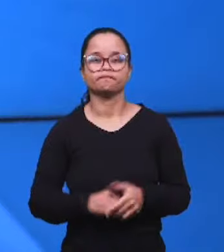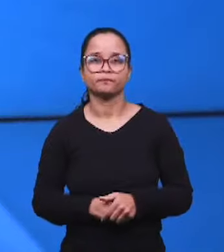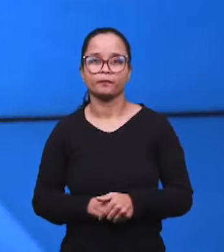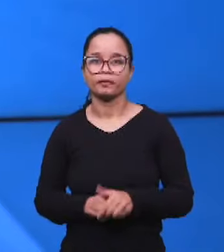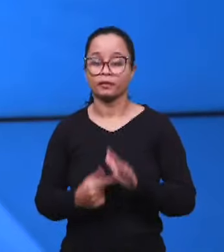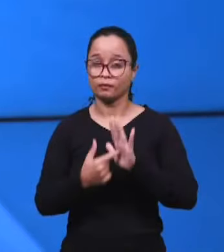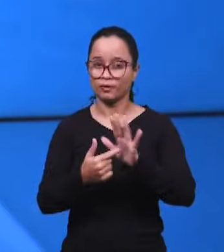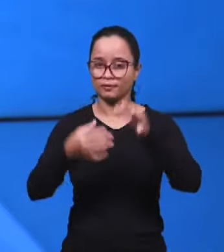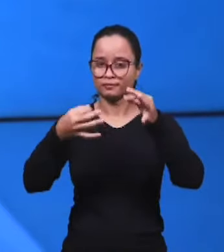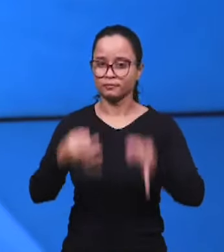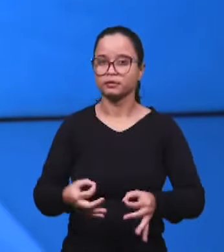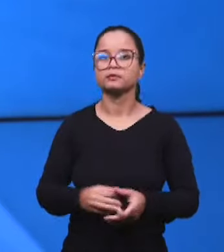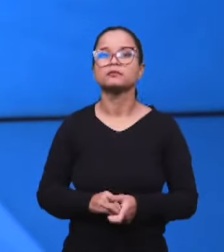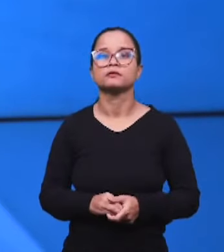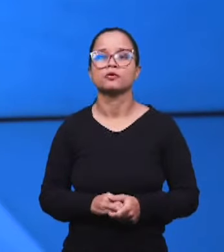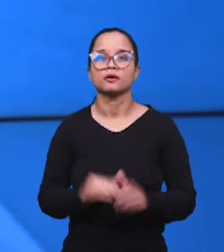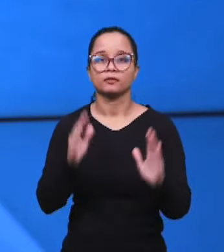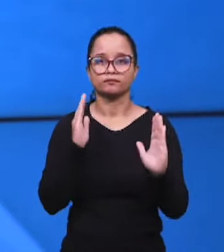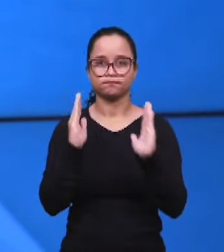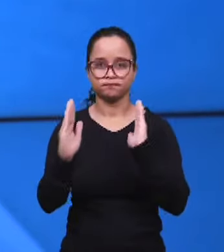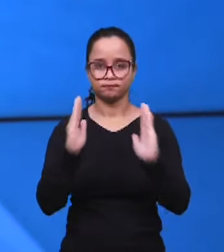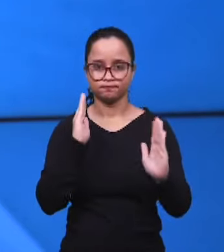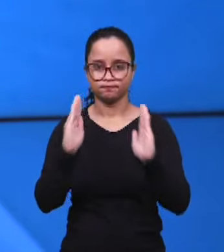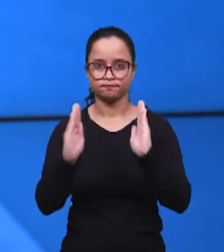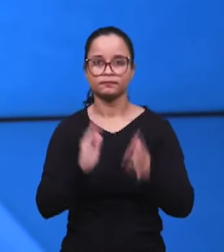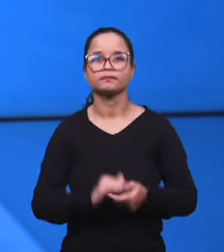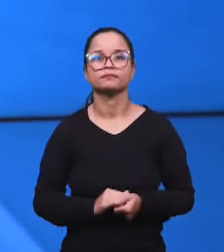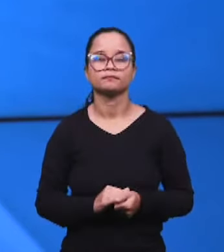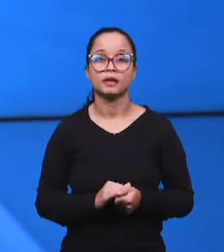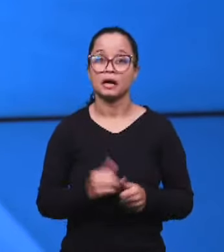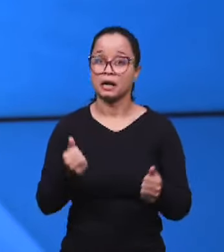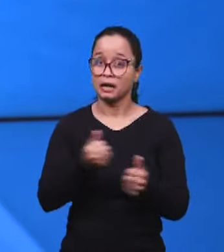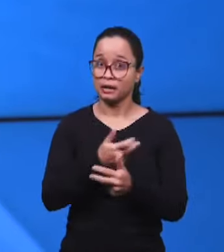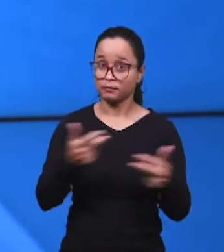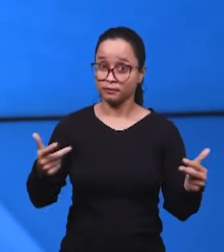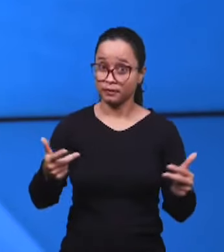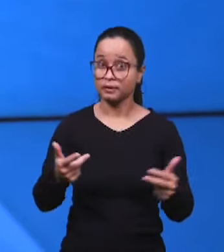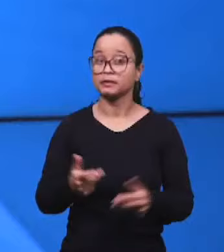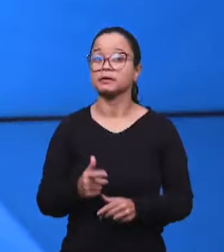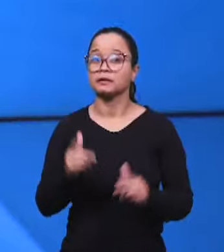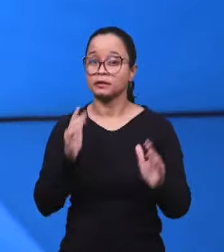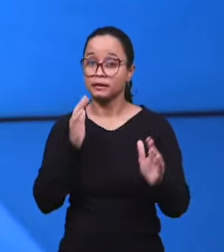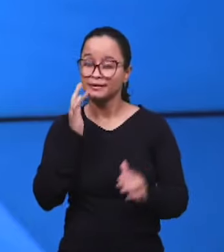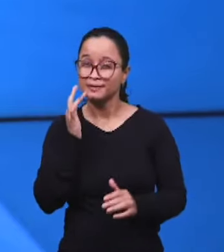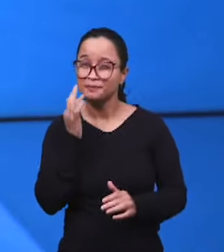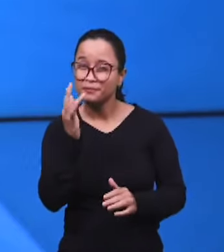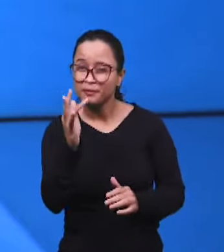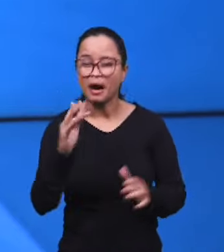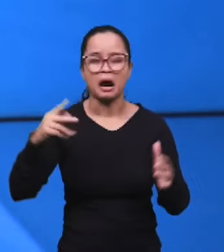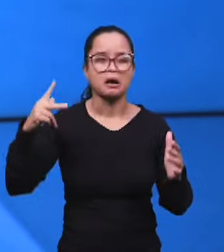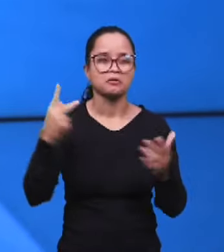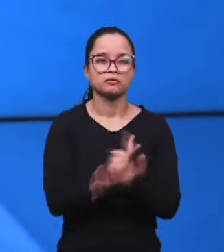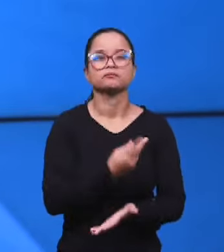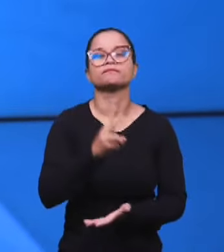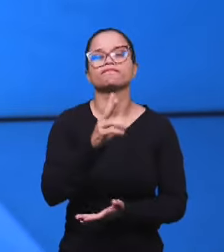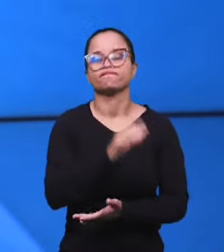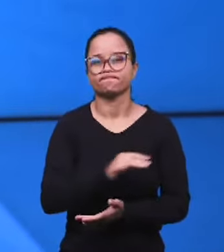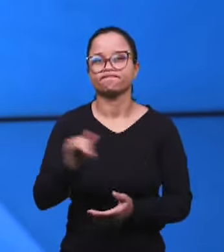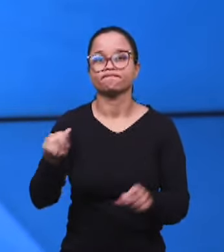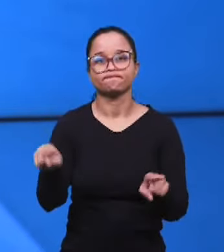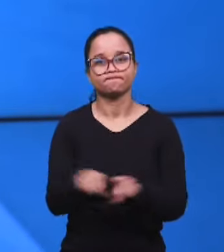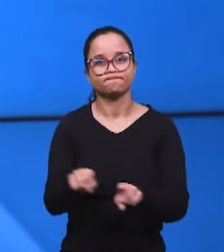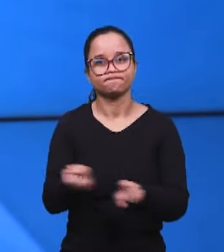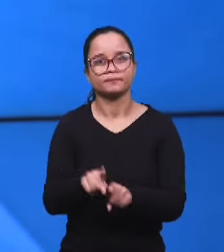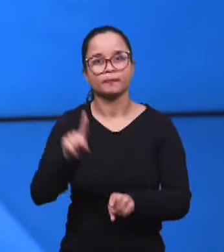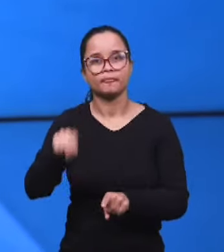exatamente a respeito desse tempo, né? As coisas que brevemente devem acontecer, e depois na expressão porque